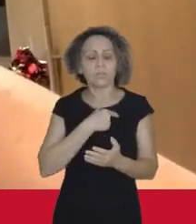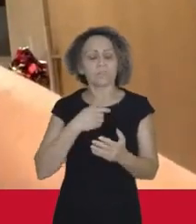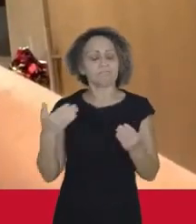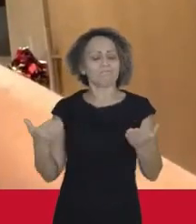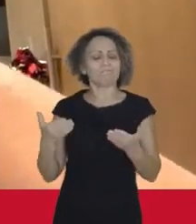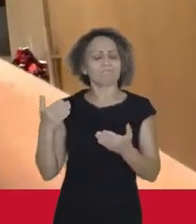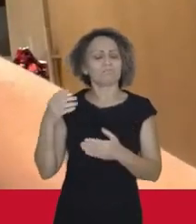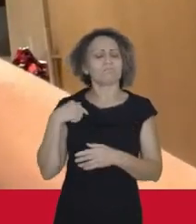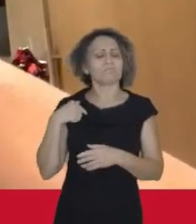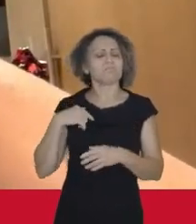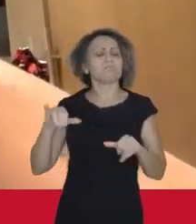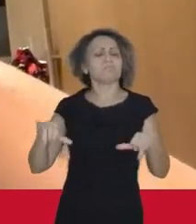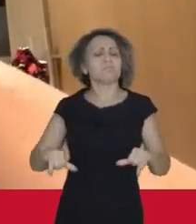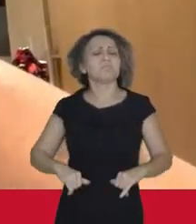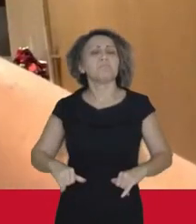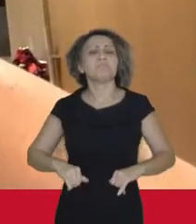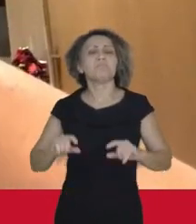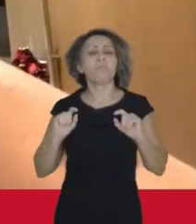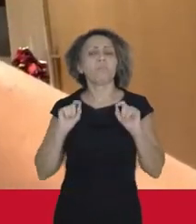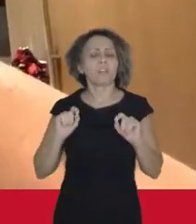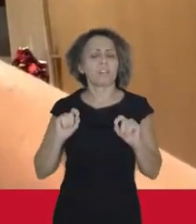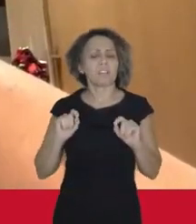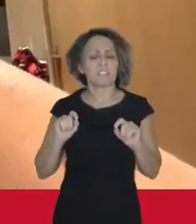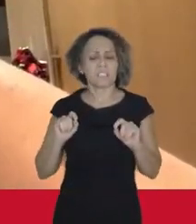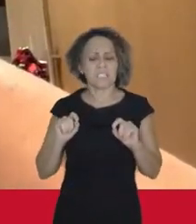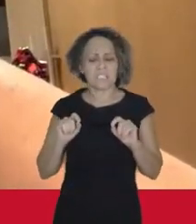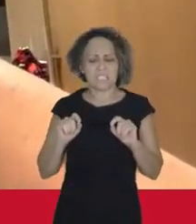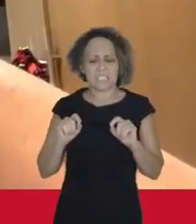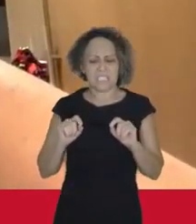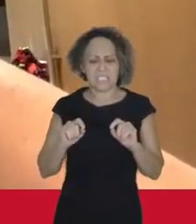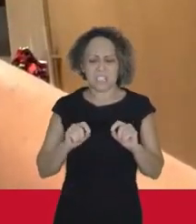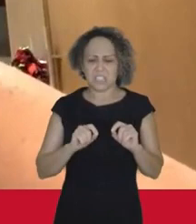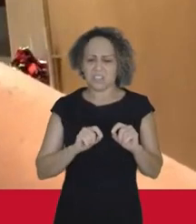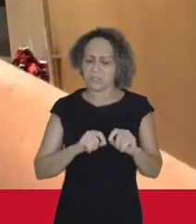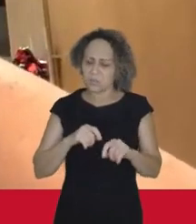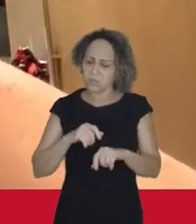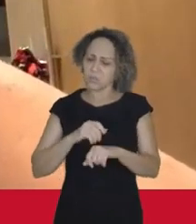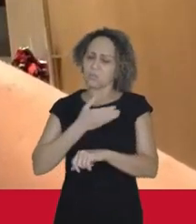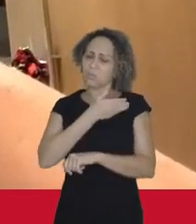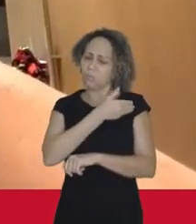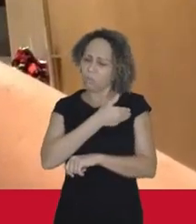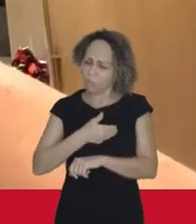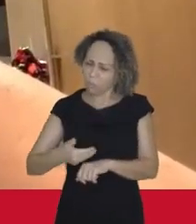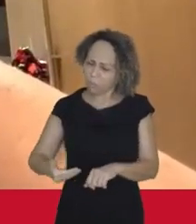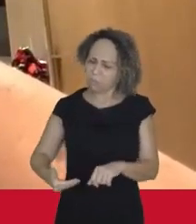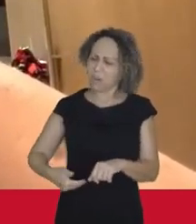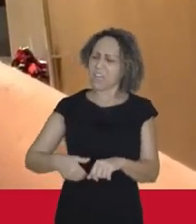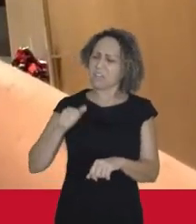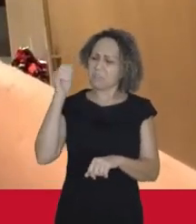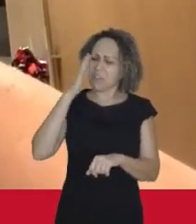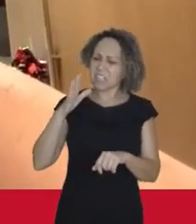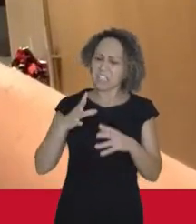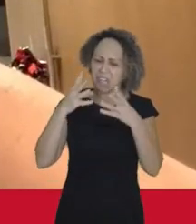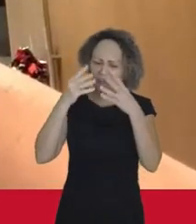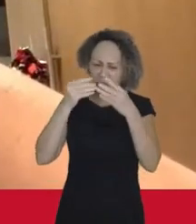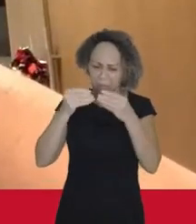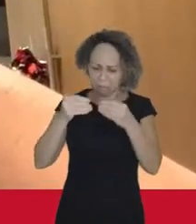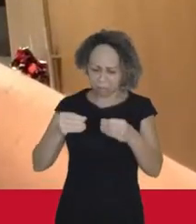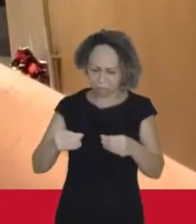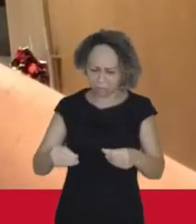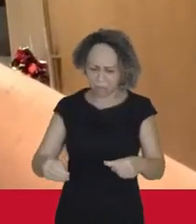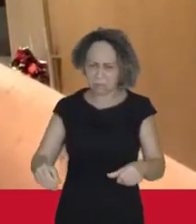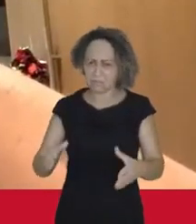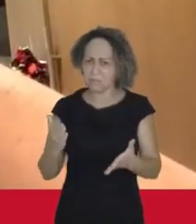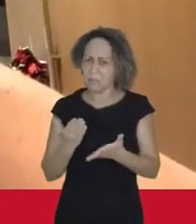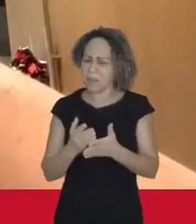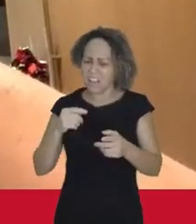hoje sofre, né, além do desmonte do Estado brasileiro, que aí é para além, né, do desmonte